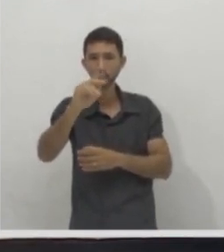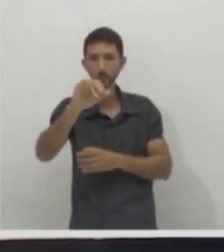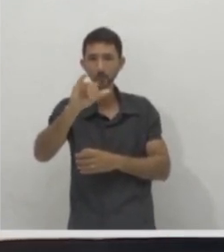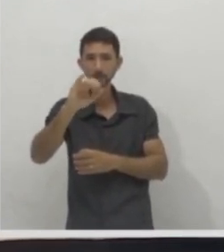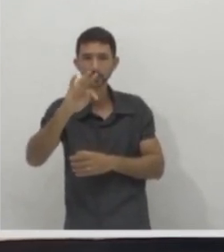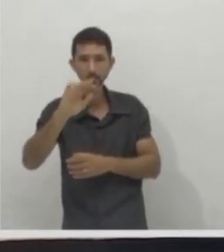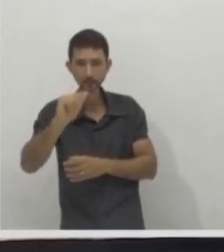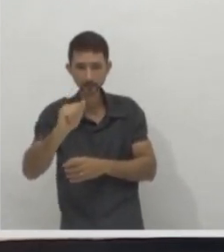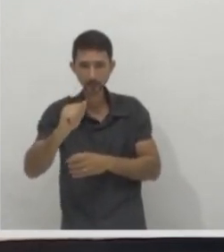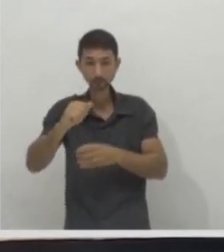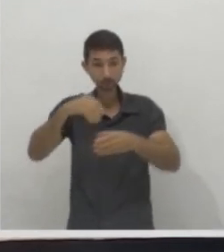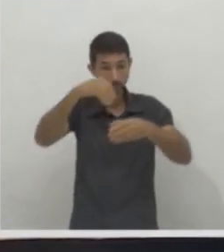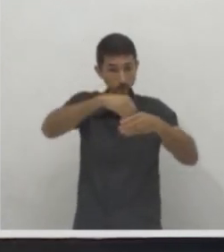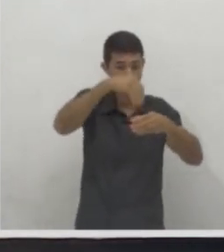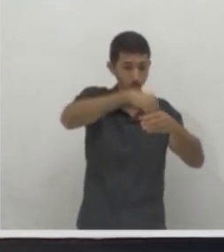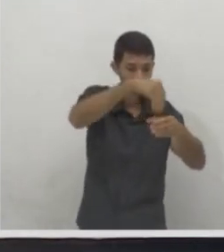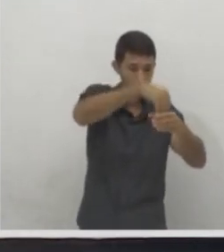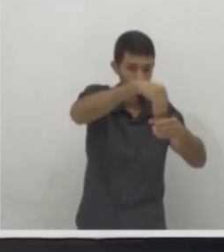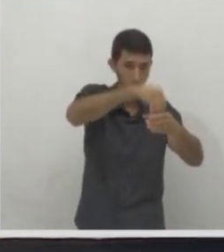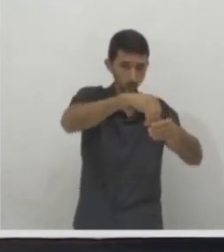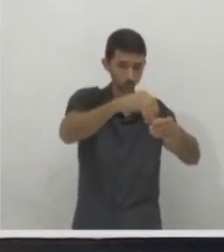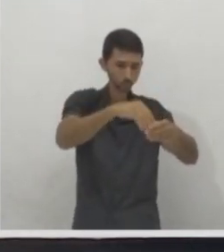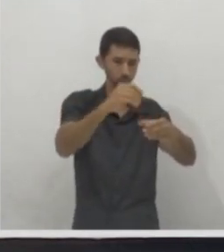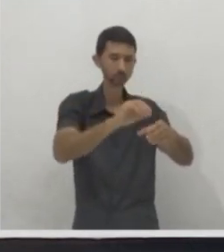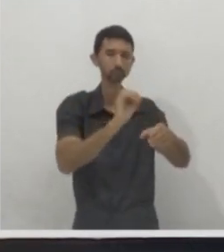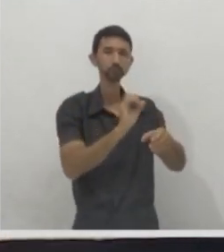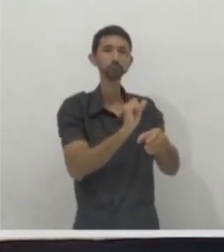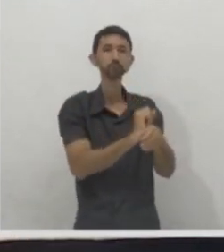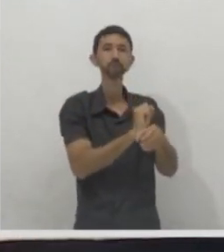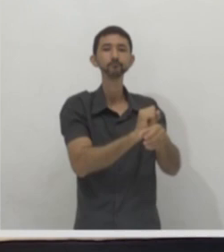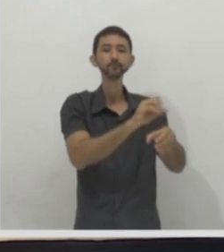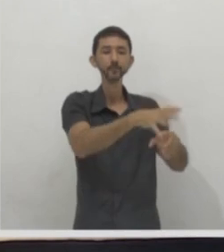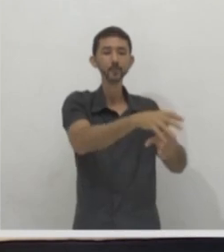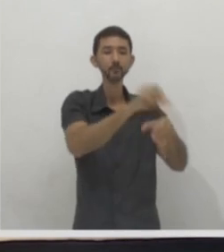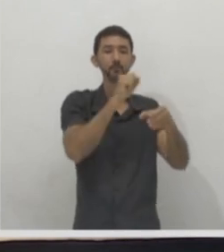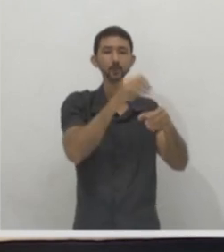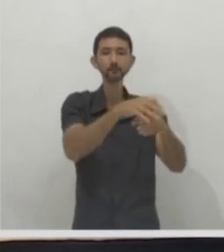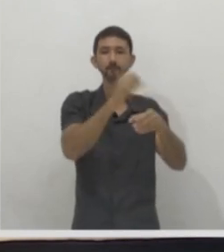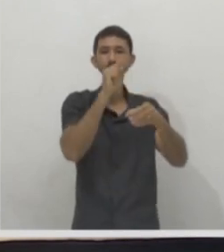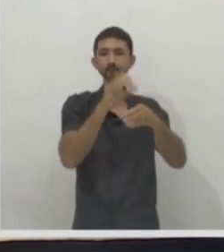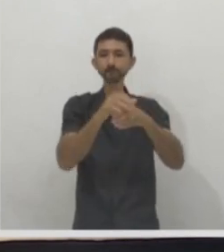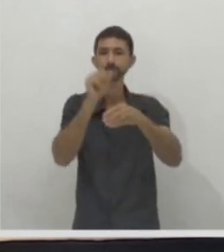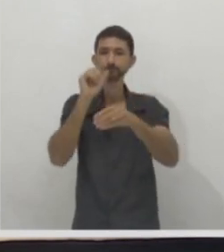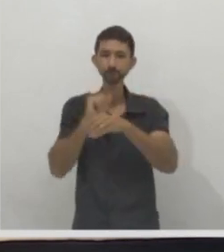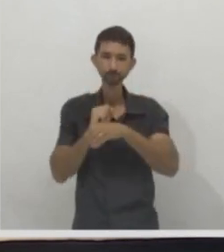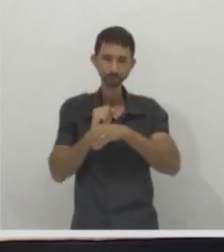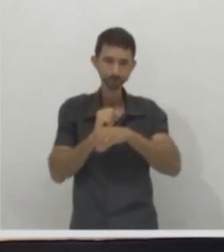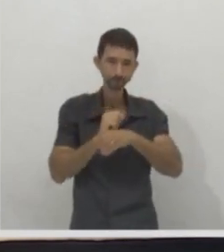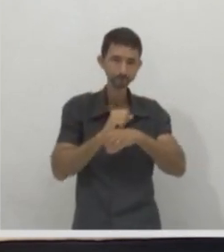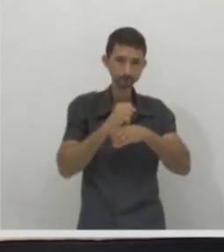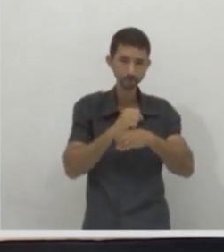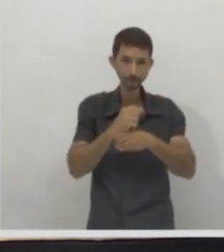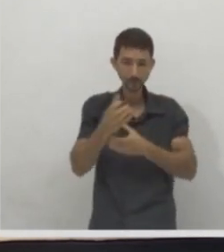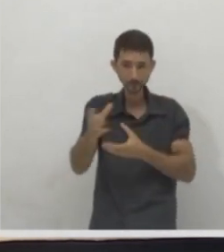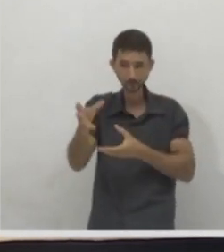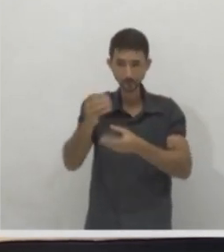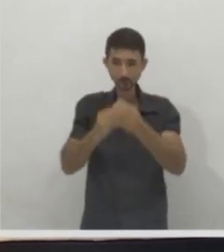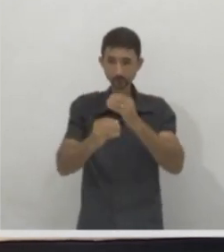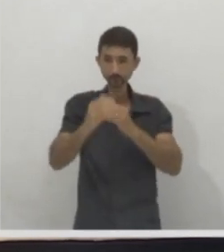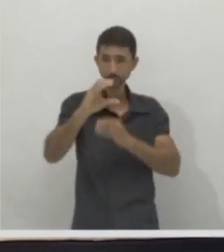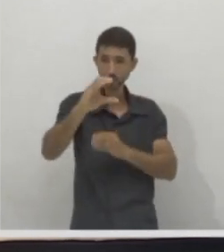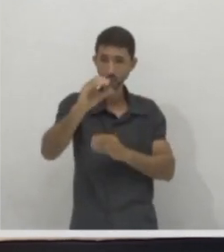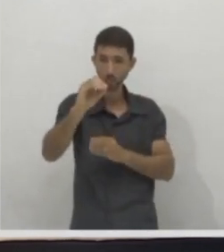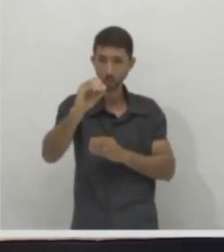cuida e você vai lá e colhe. Nesse caso aí, nesse primeiro momento, os seres humanos não conhecem